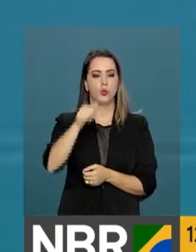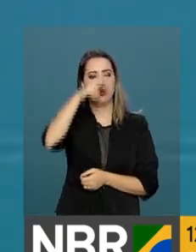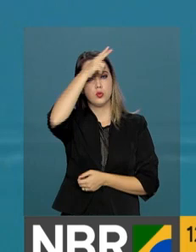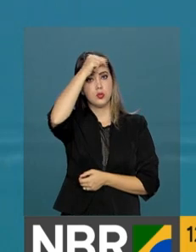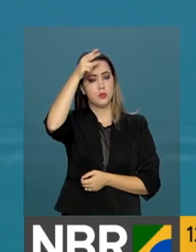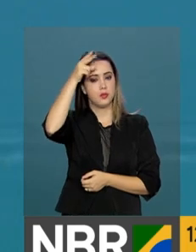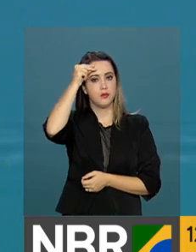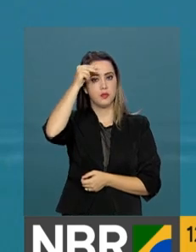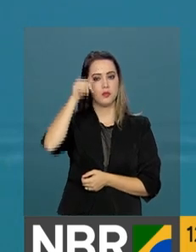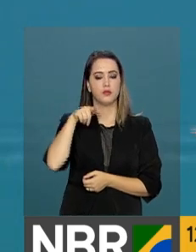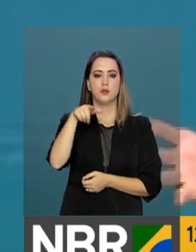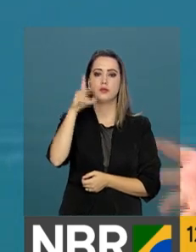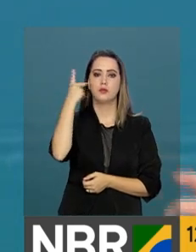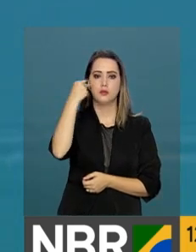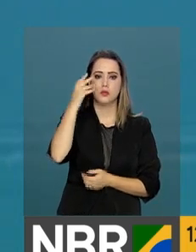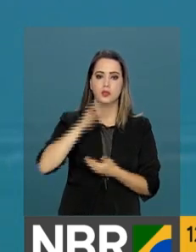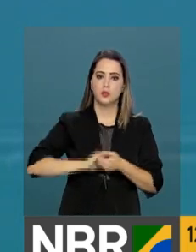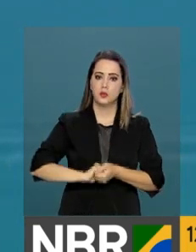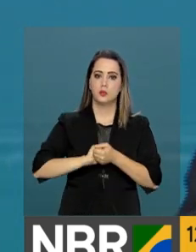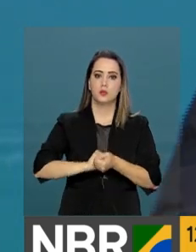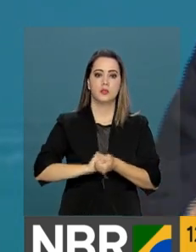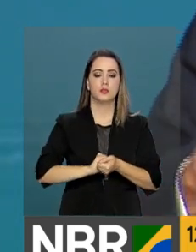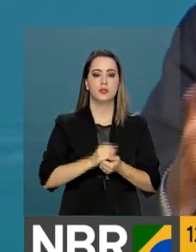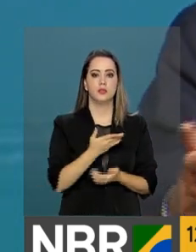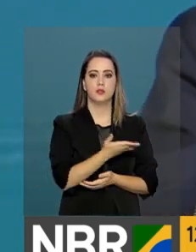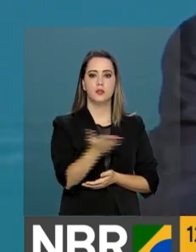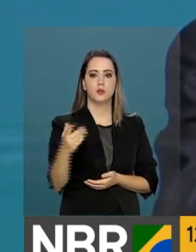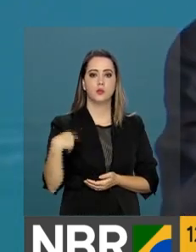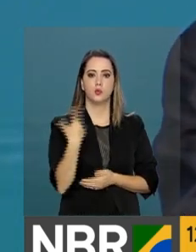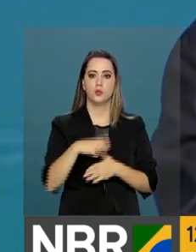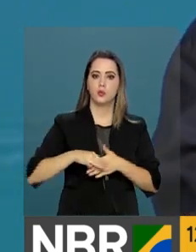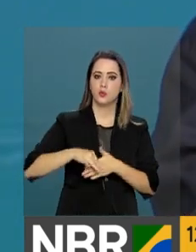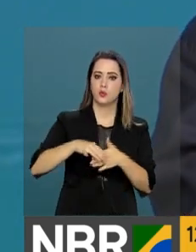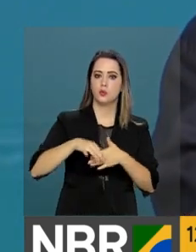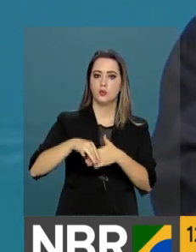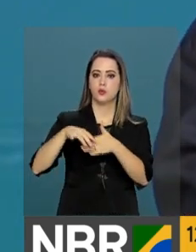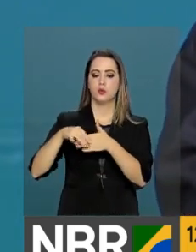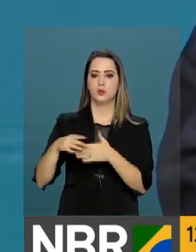prefeitos, naturalmente cumprimentar os nossos líderes,